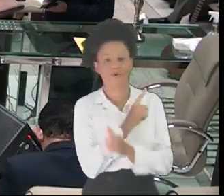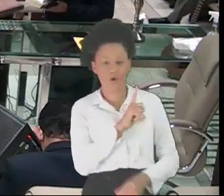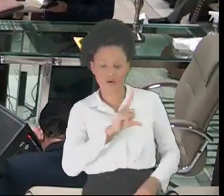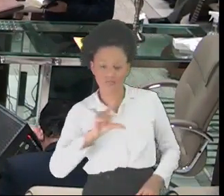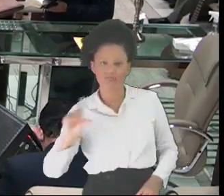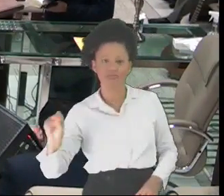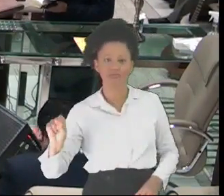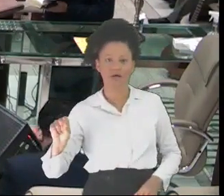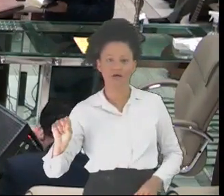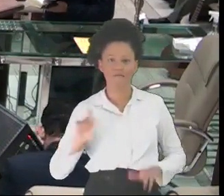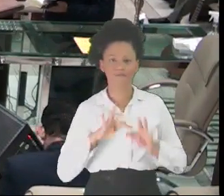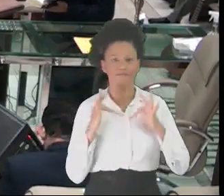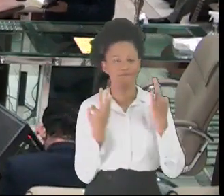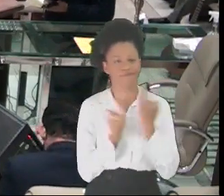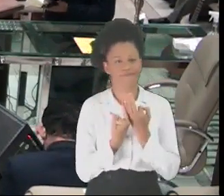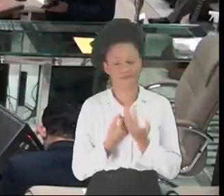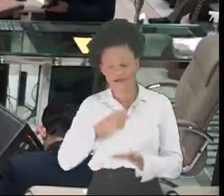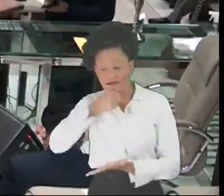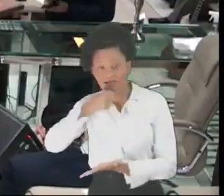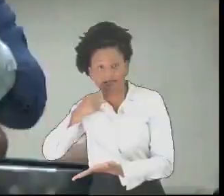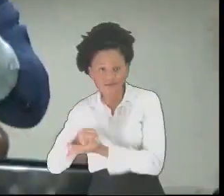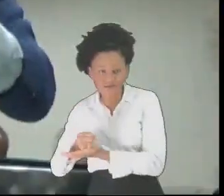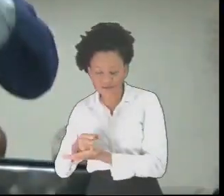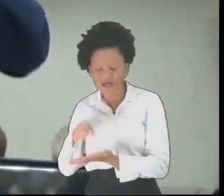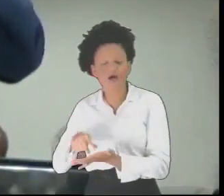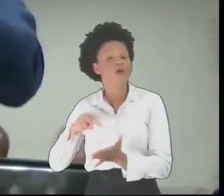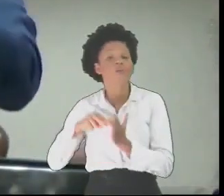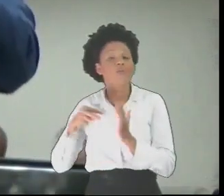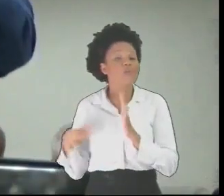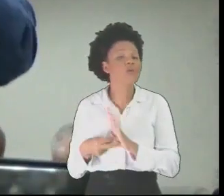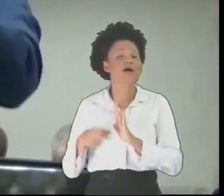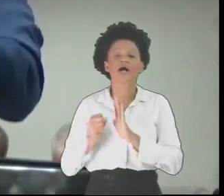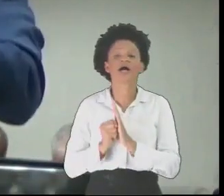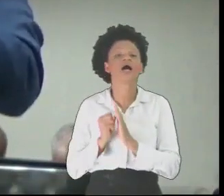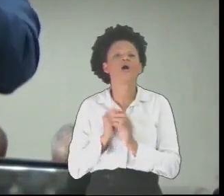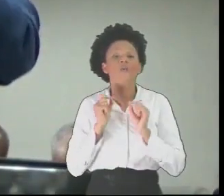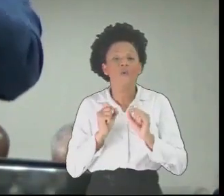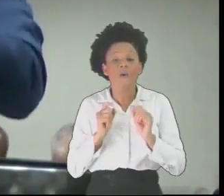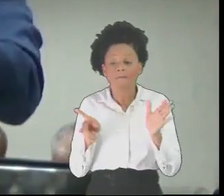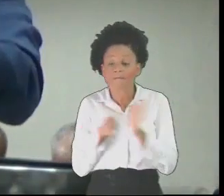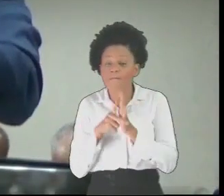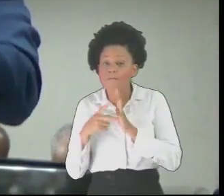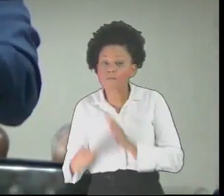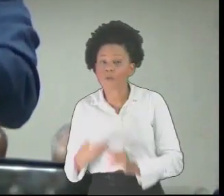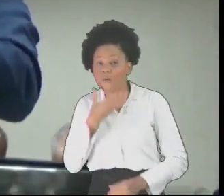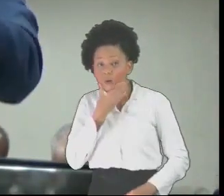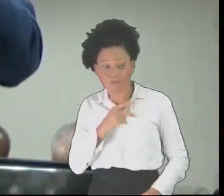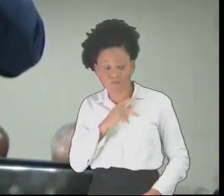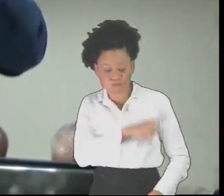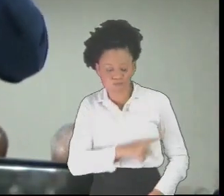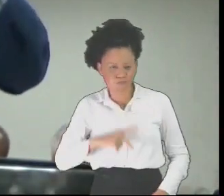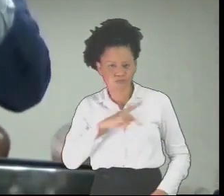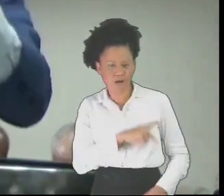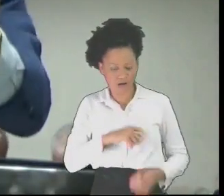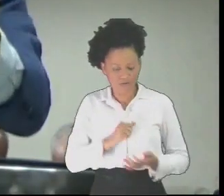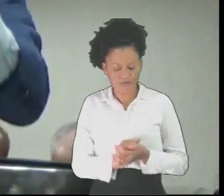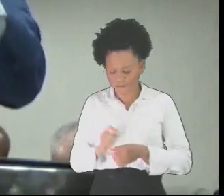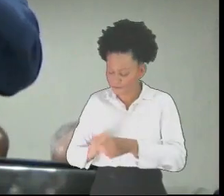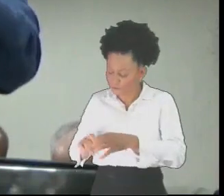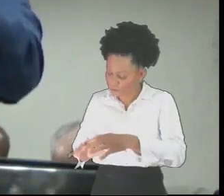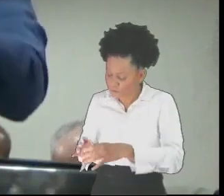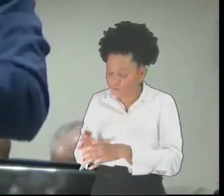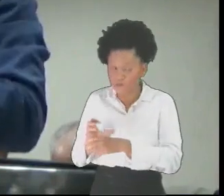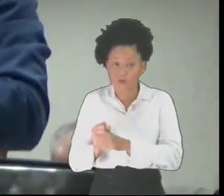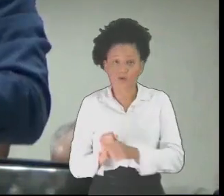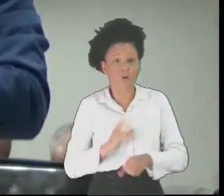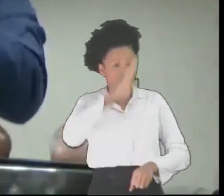Irmão, sabe que o Antigo Testamento é figura, a Bíblia diz, o próprio Paulo, na sua carta aos Romanos e na sua